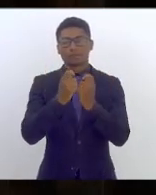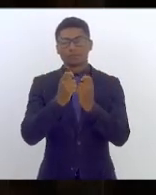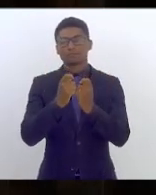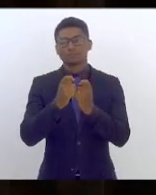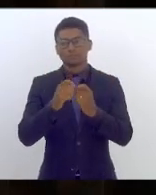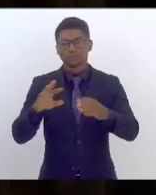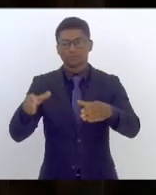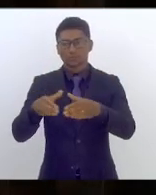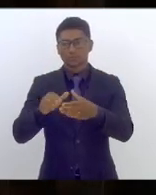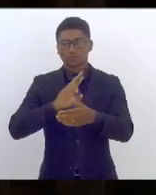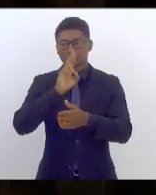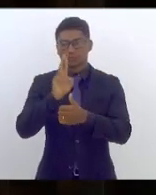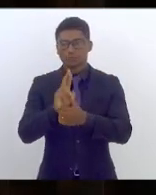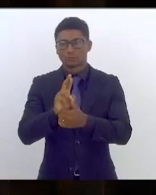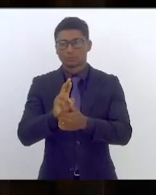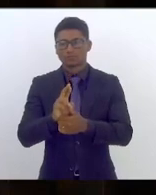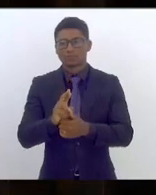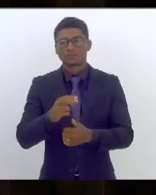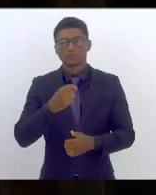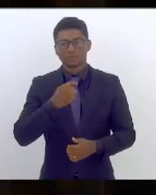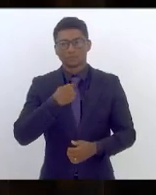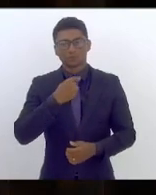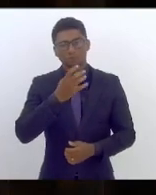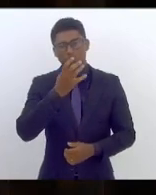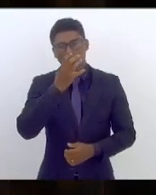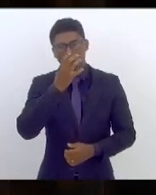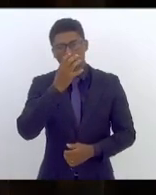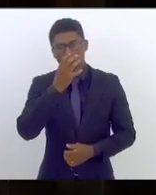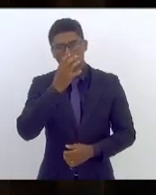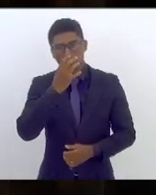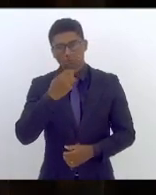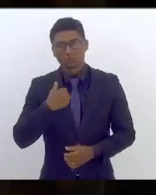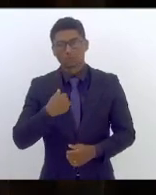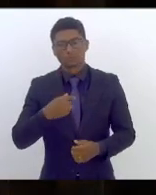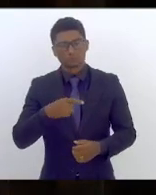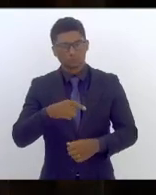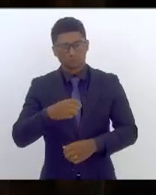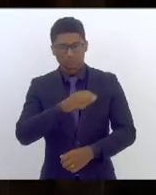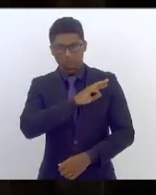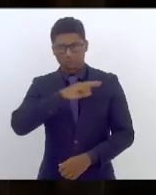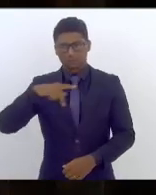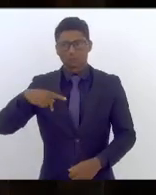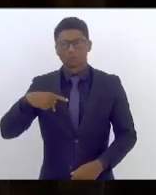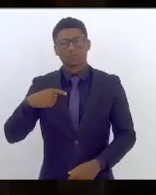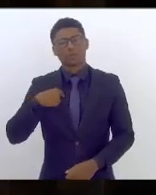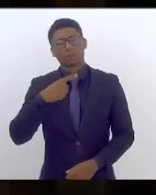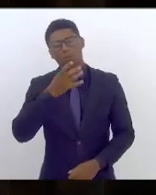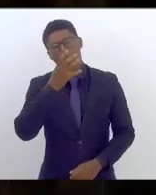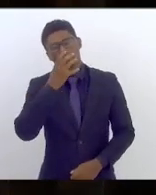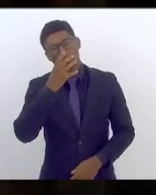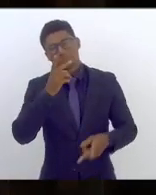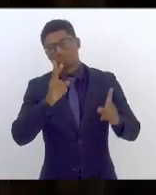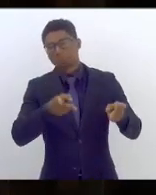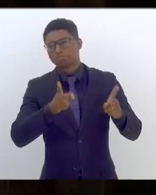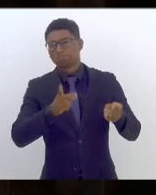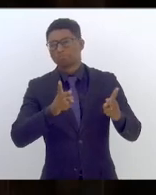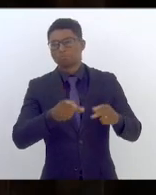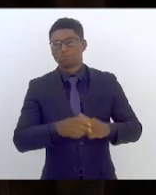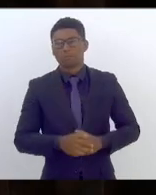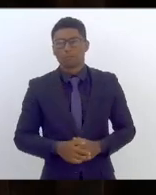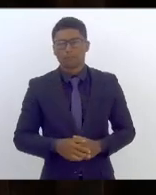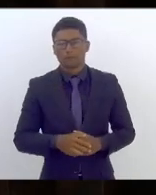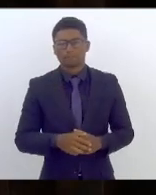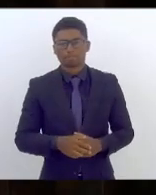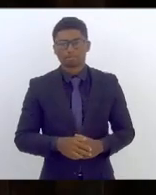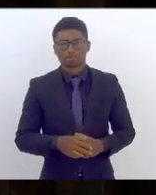Eu Sou um admirador emocionado do Ministério Público inclusive o moinho Espinheiro